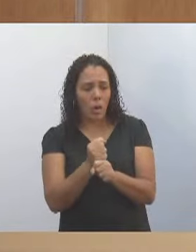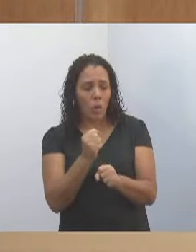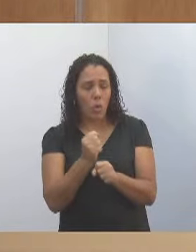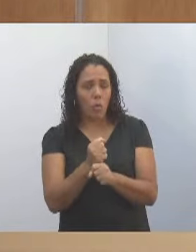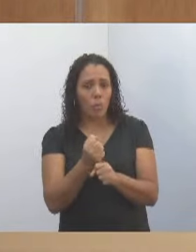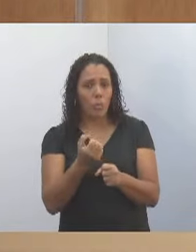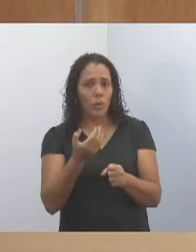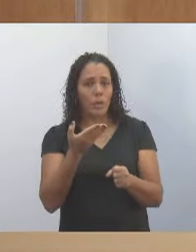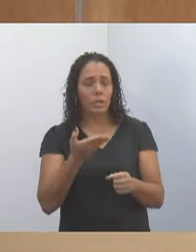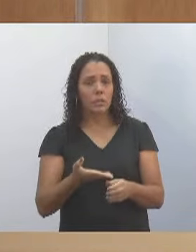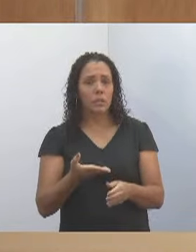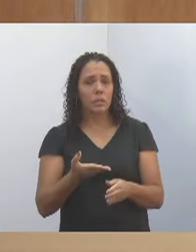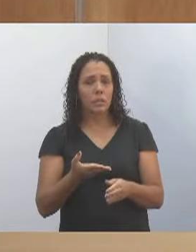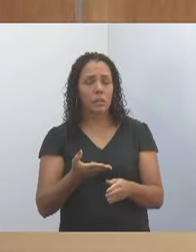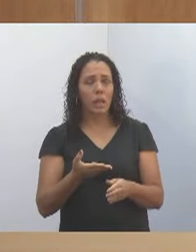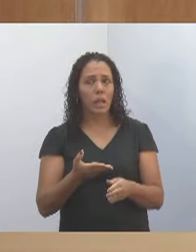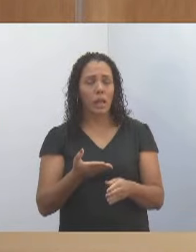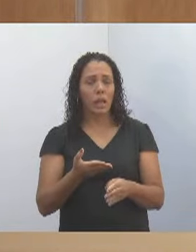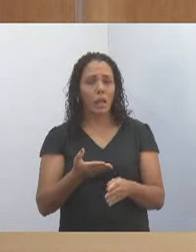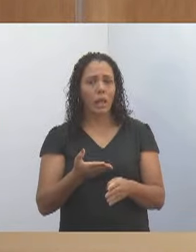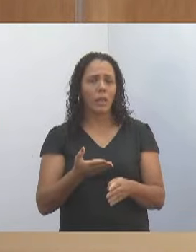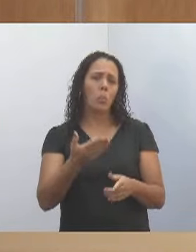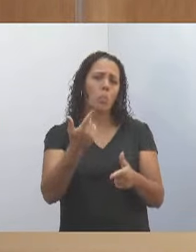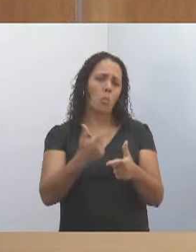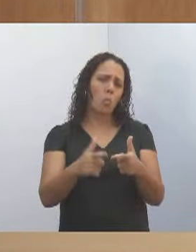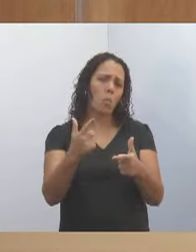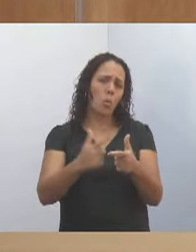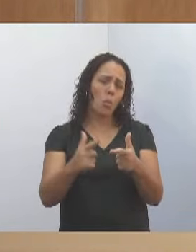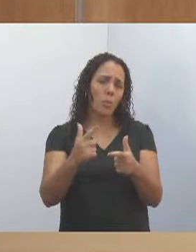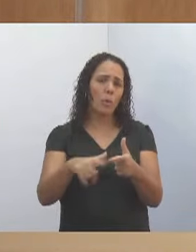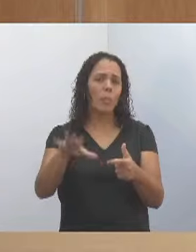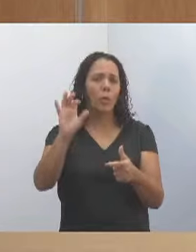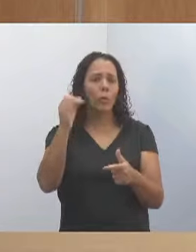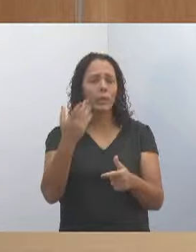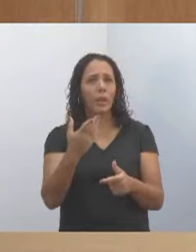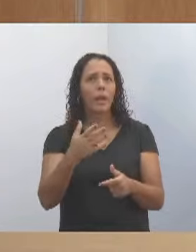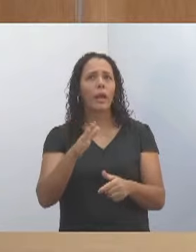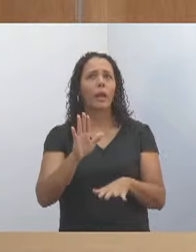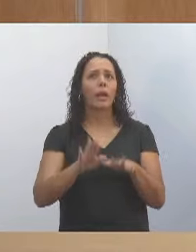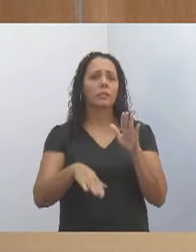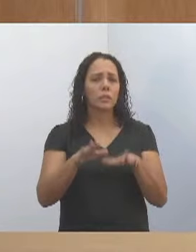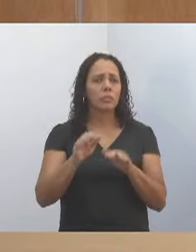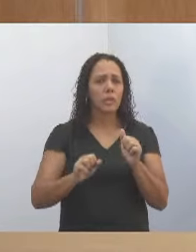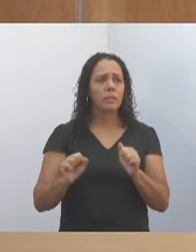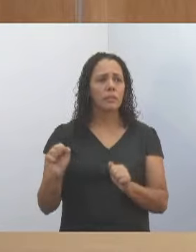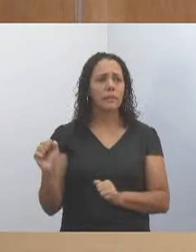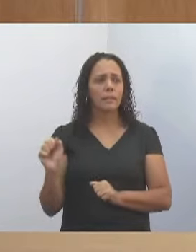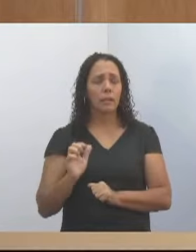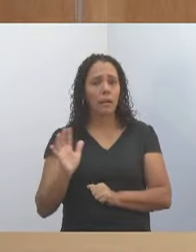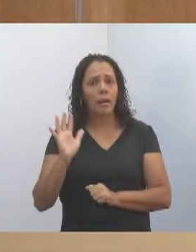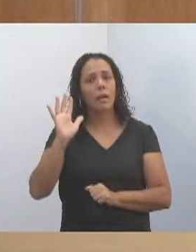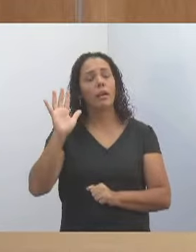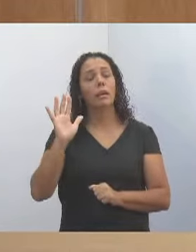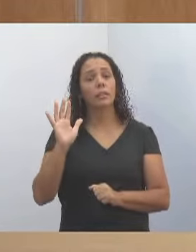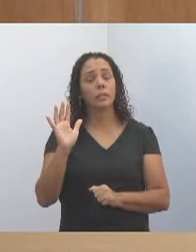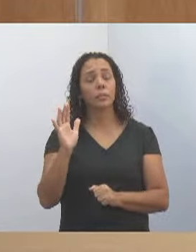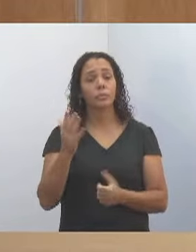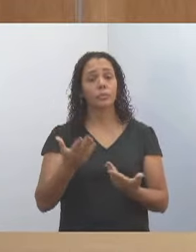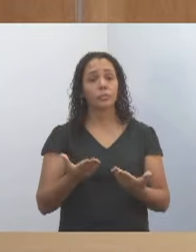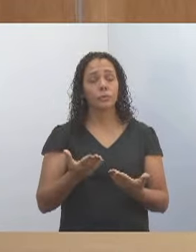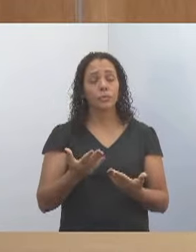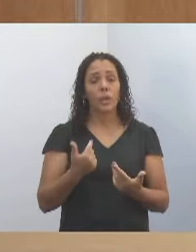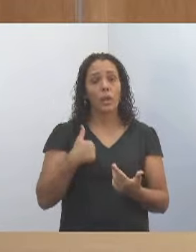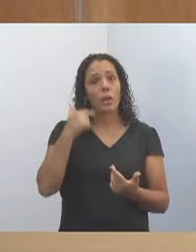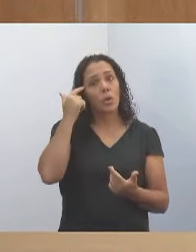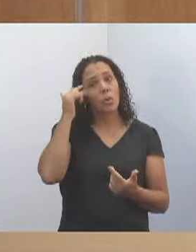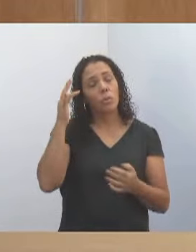são causadoras de transtornos, obras muito caras e eu acho que